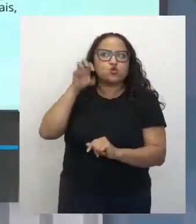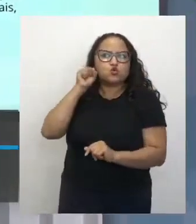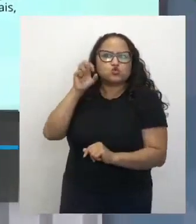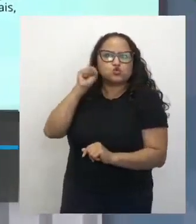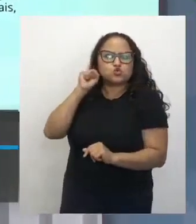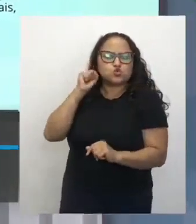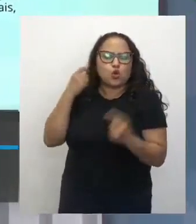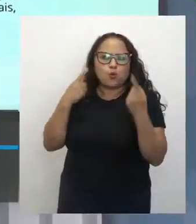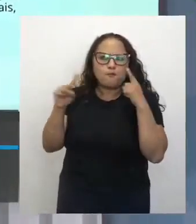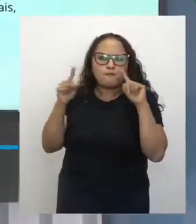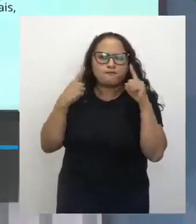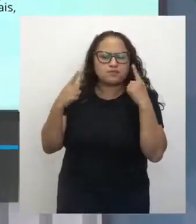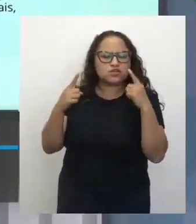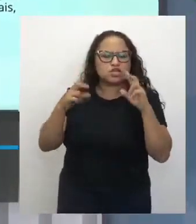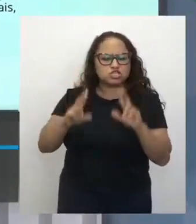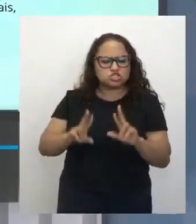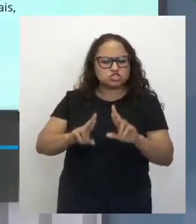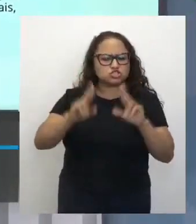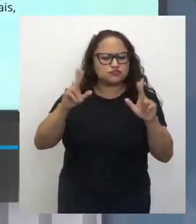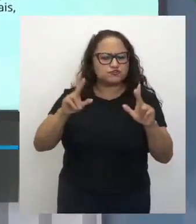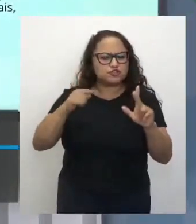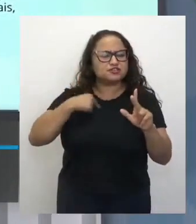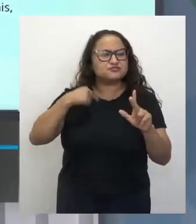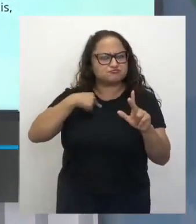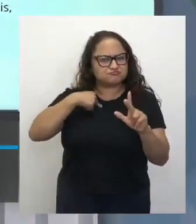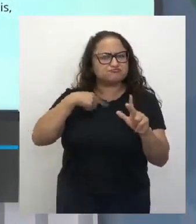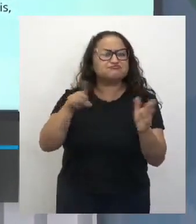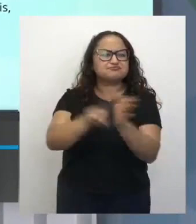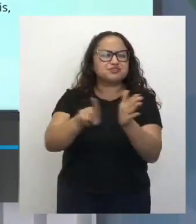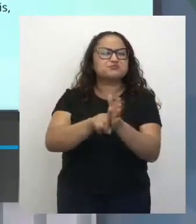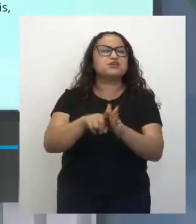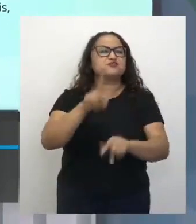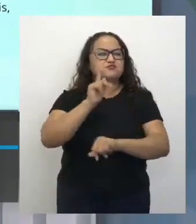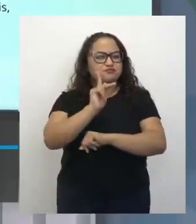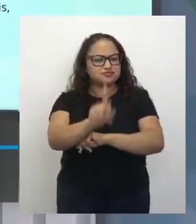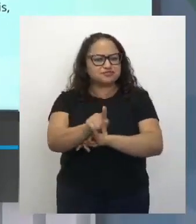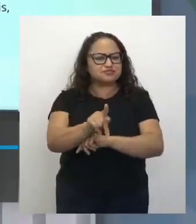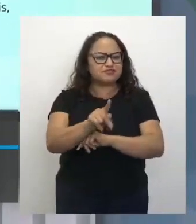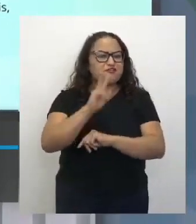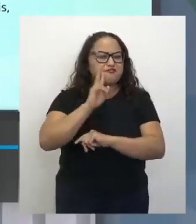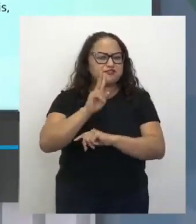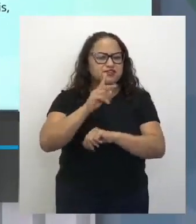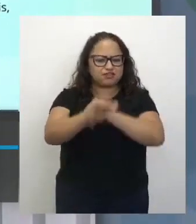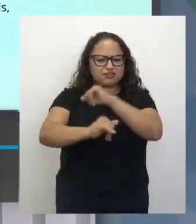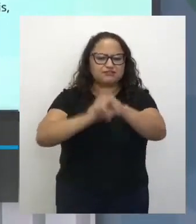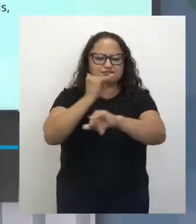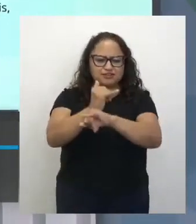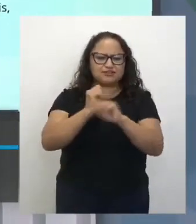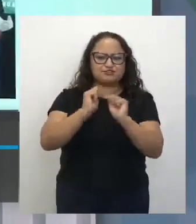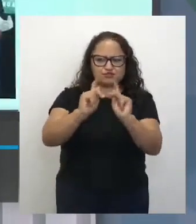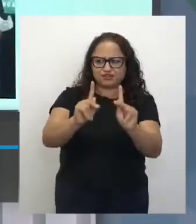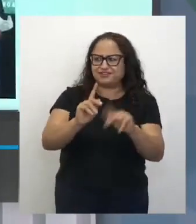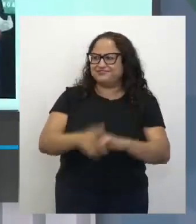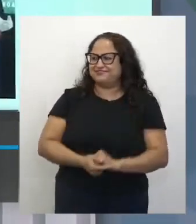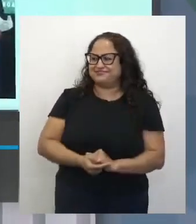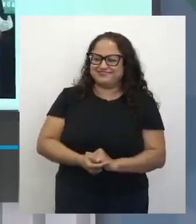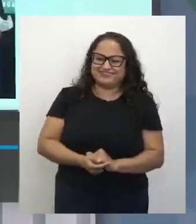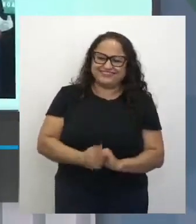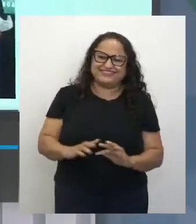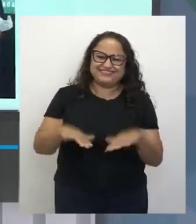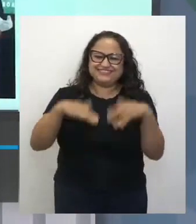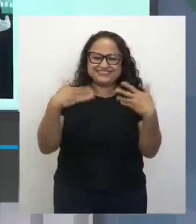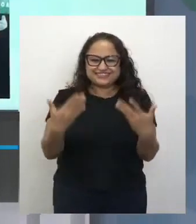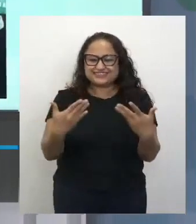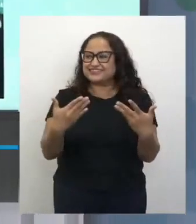diferente, muito bacana, né? Recomendo vocês a procurarem também vídeos deles na internet aí, tá bom? Então,